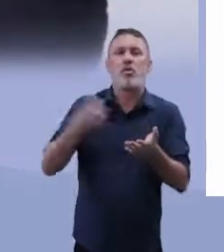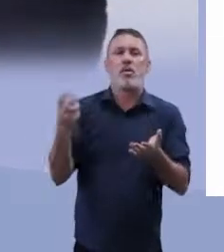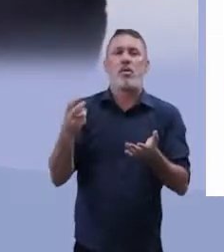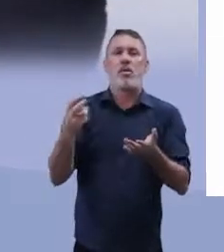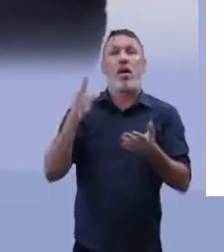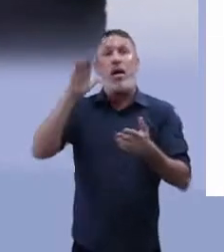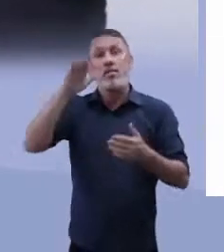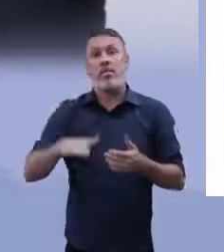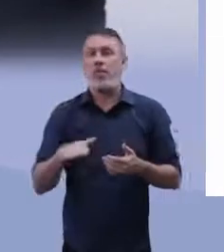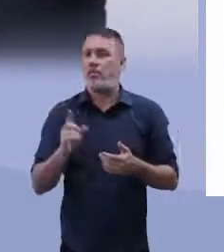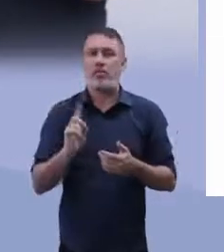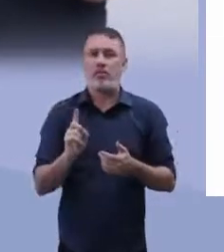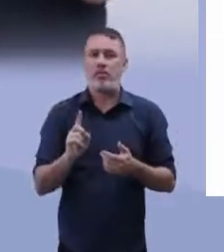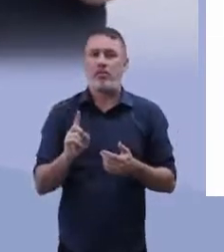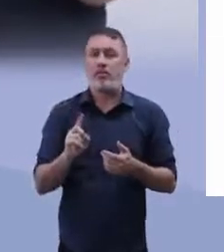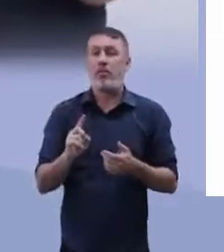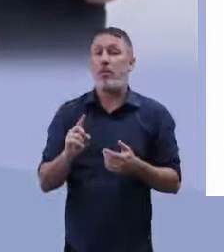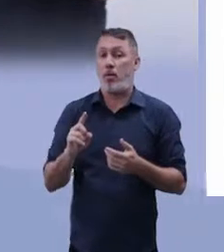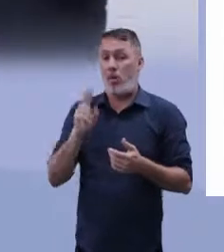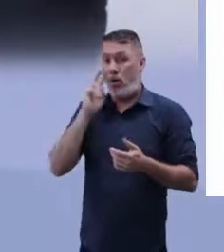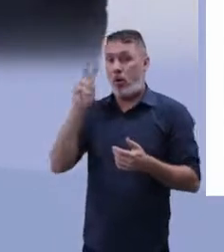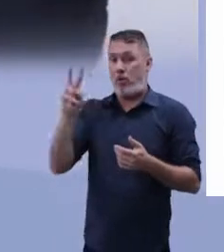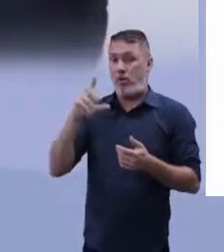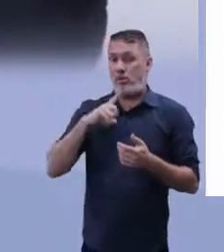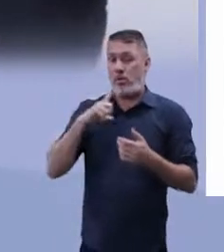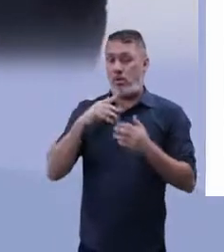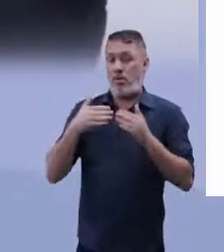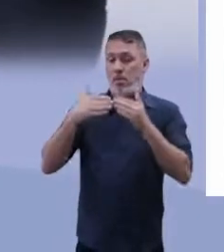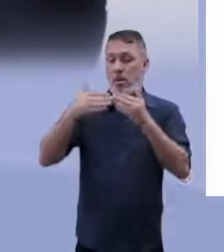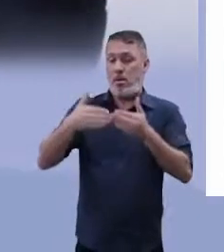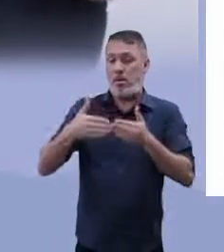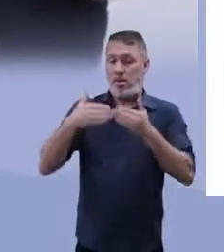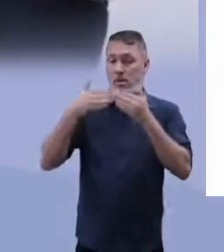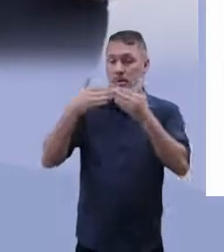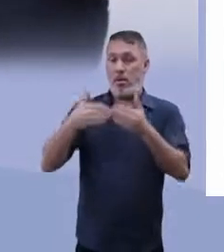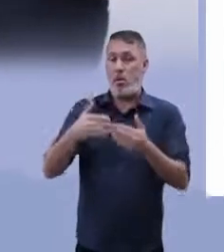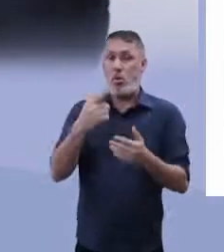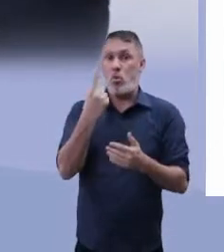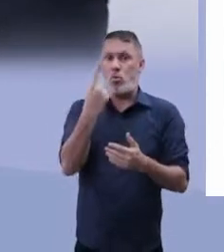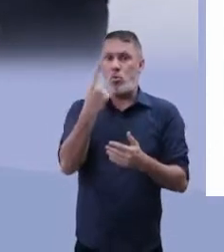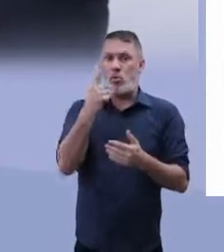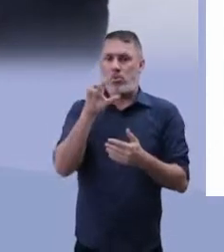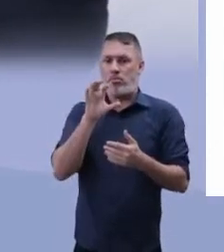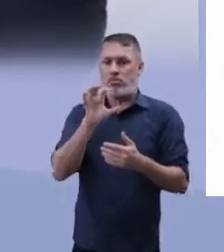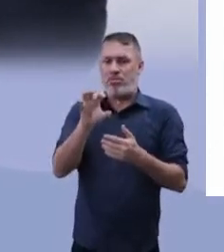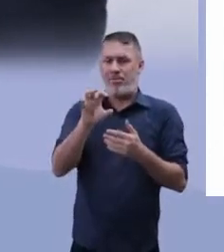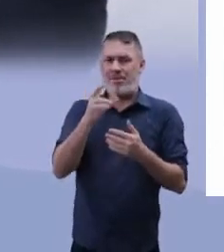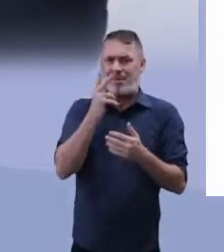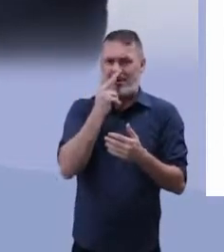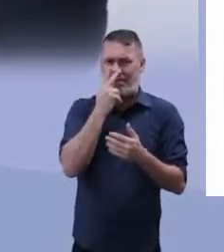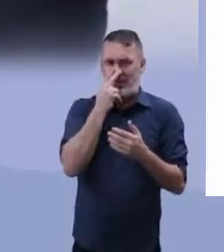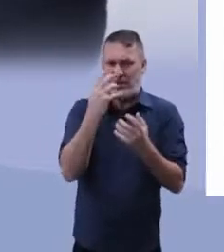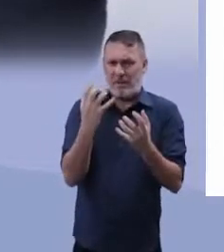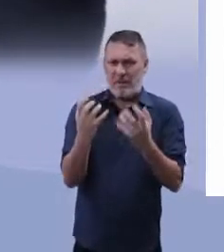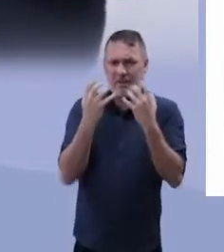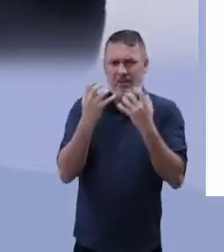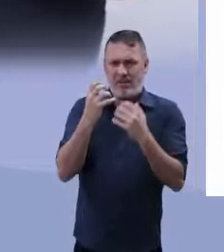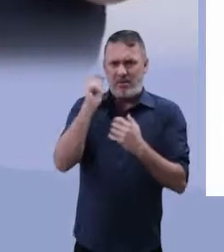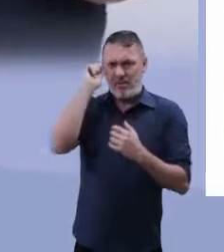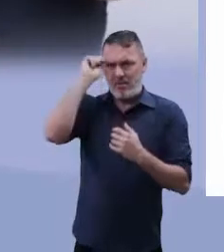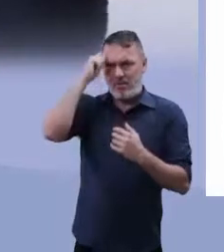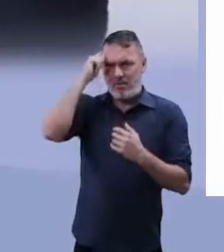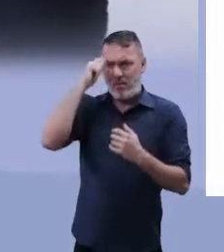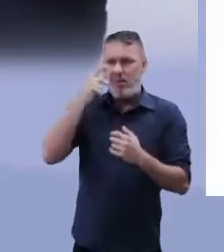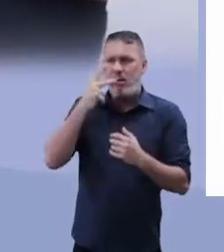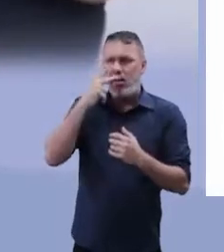vê que ali há barco, e aquele barco que está no centro da obra, aquele mais escuro, parece ter